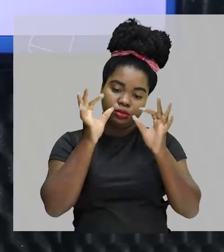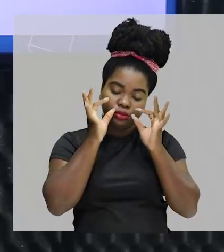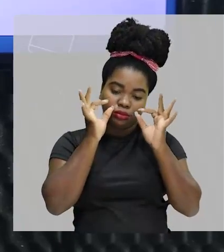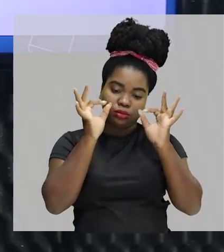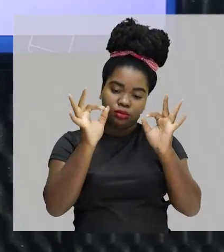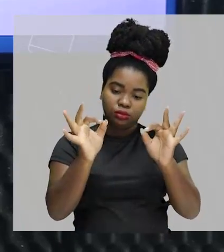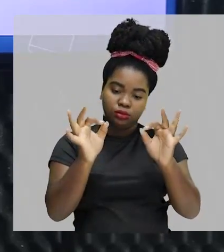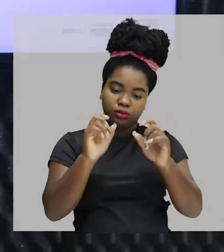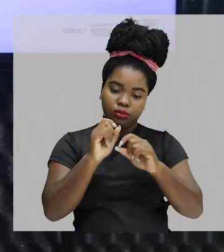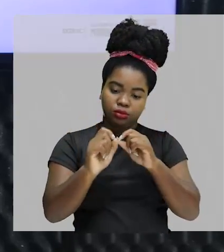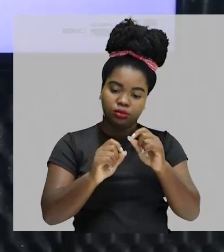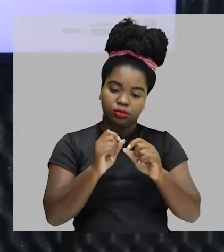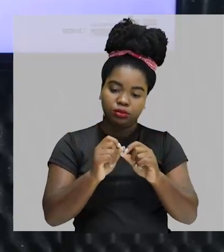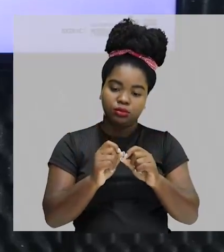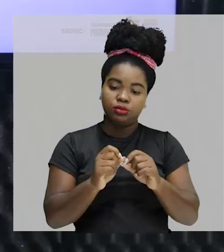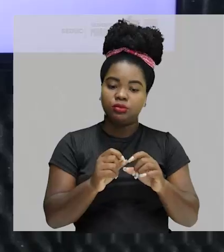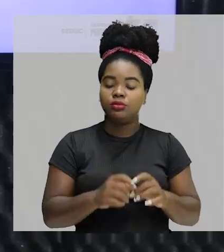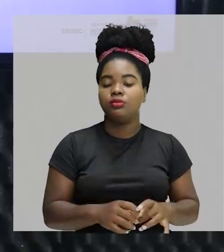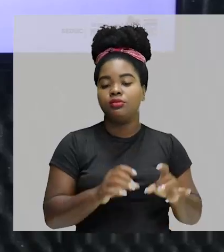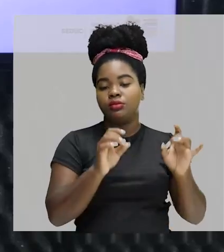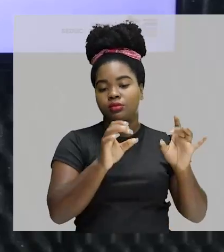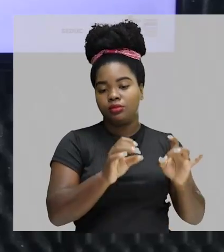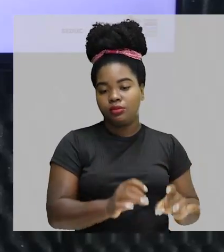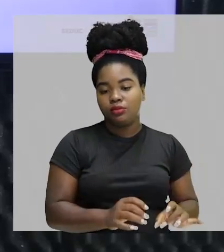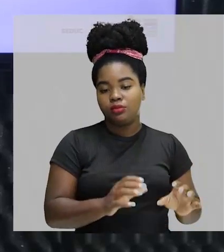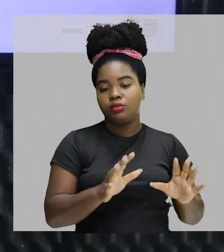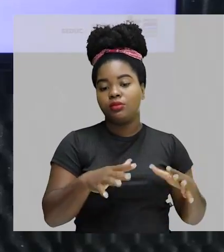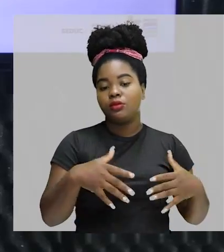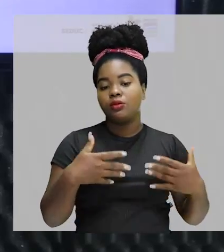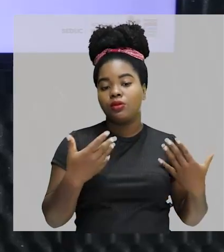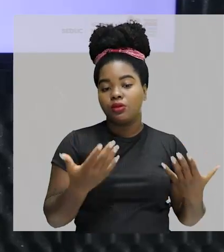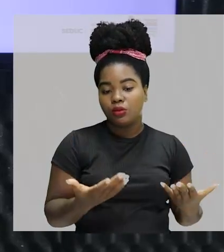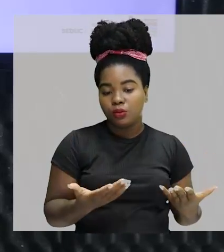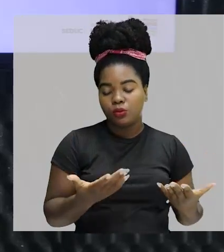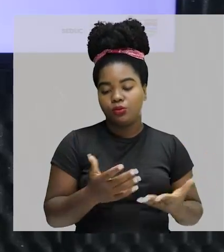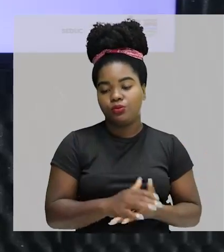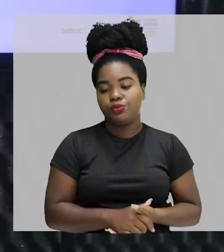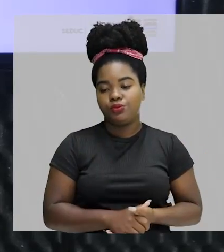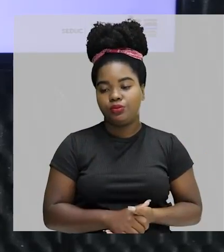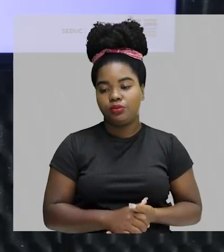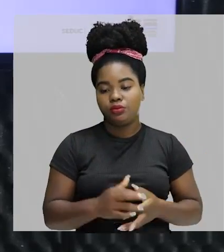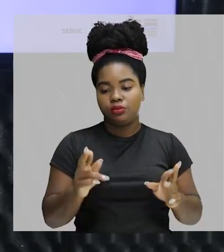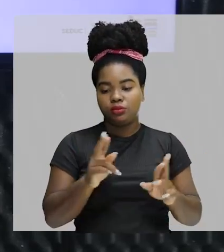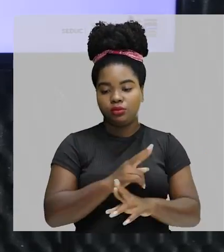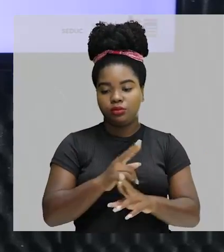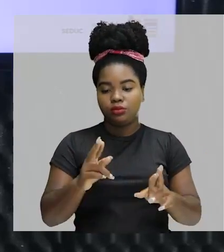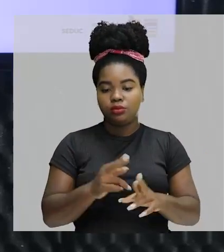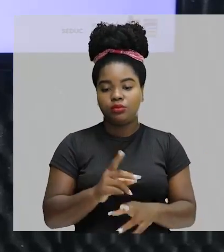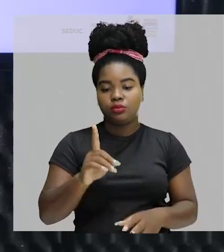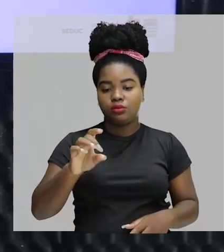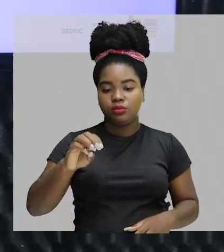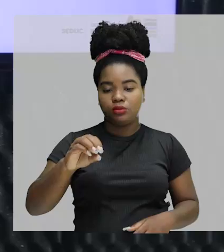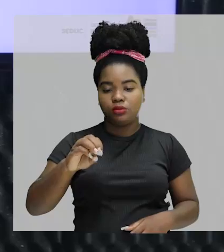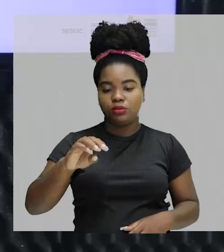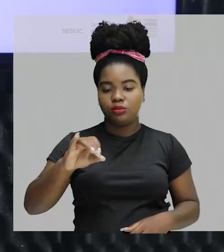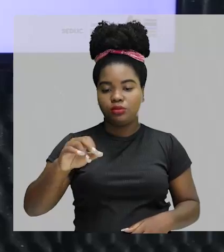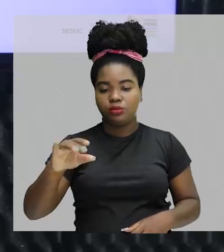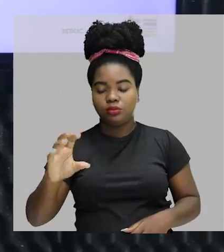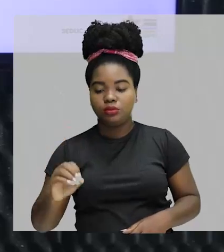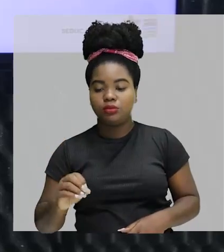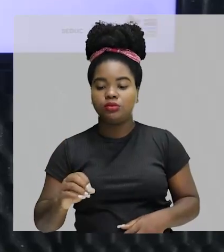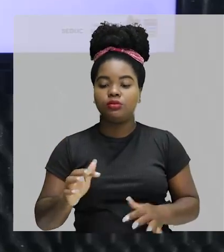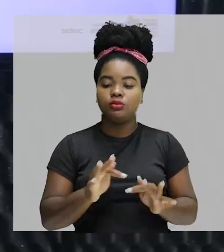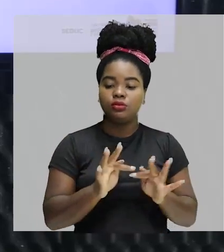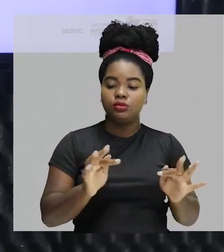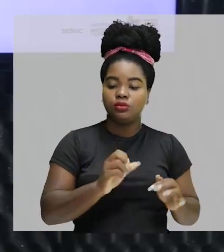atenção num pequeno detalhe. Qual é esse detalhe? Justamente em relação ao domínio da função.